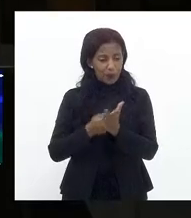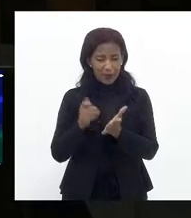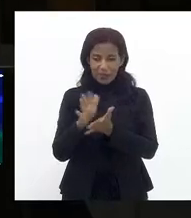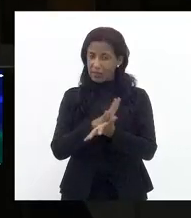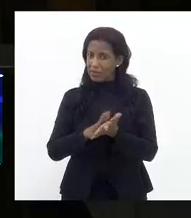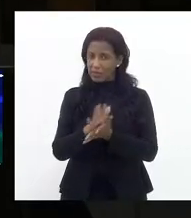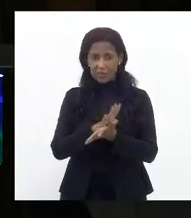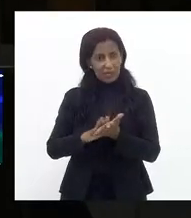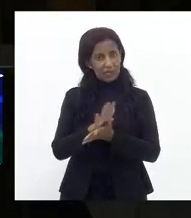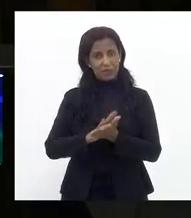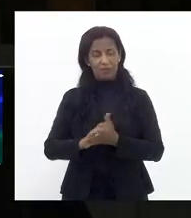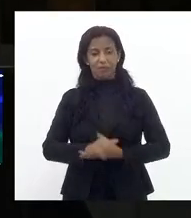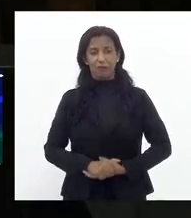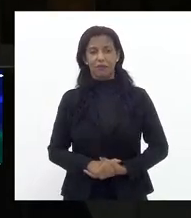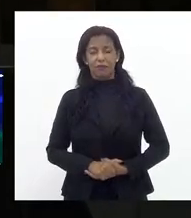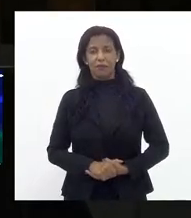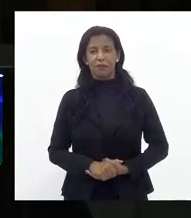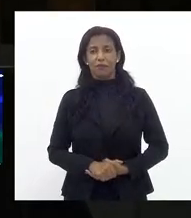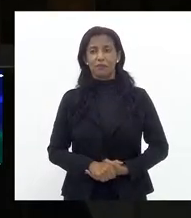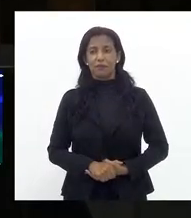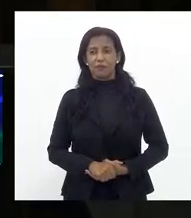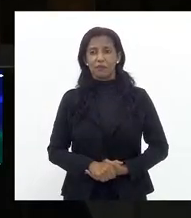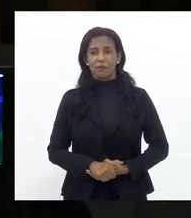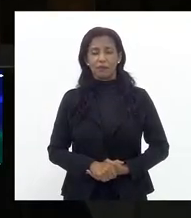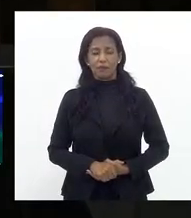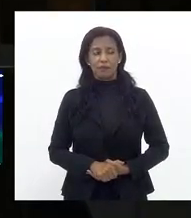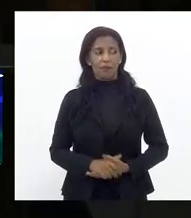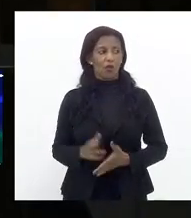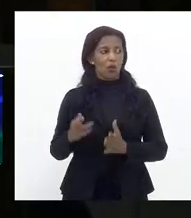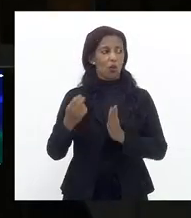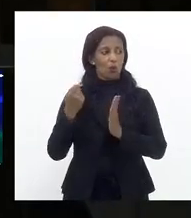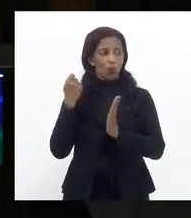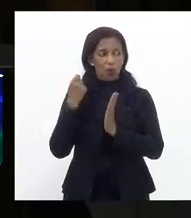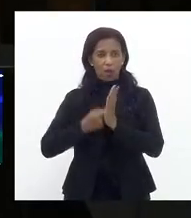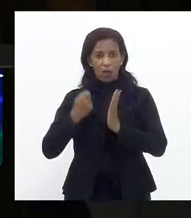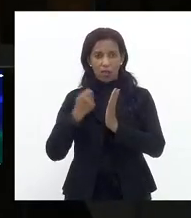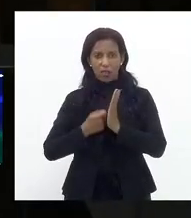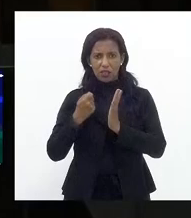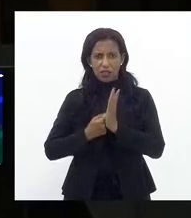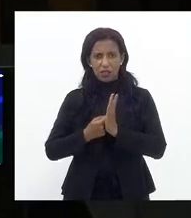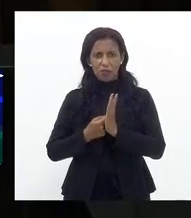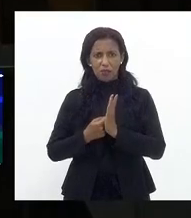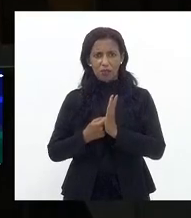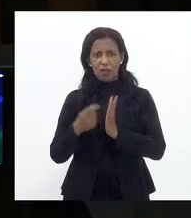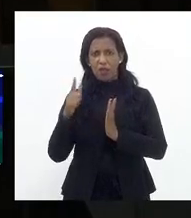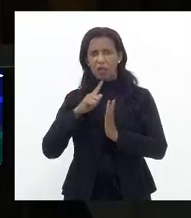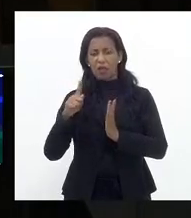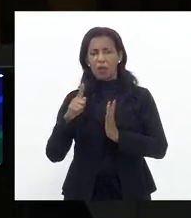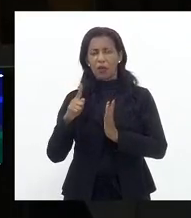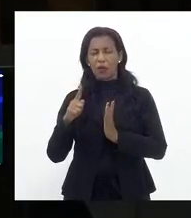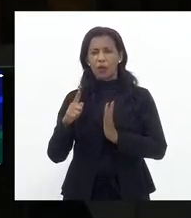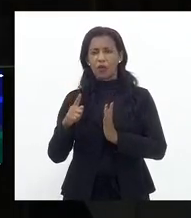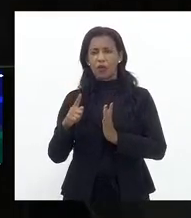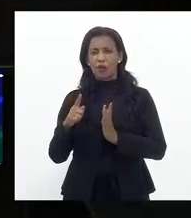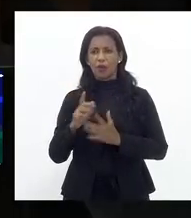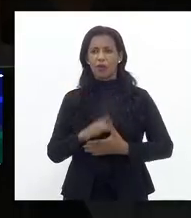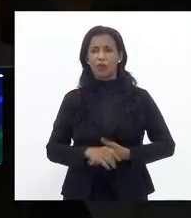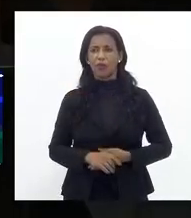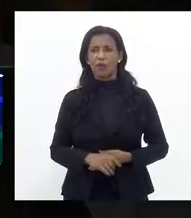exige regra para pensionista. O regime não exige que se